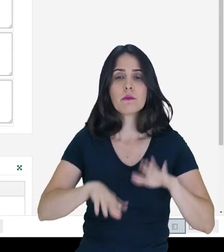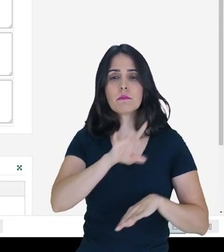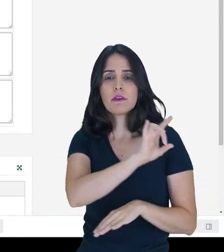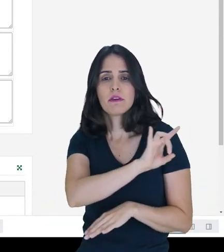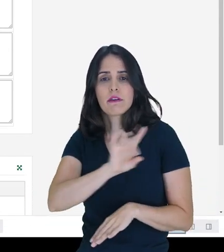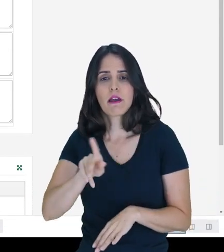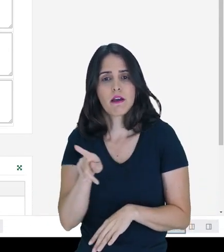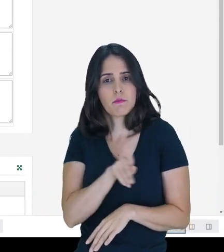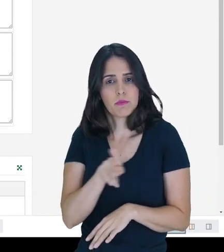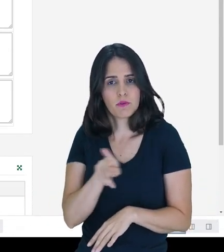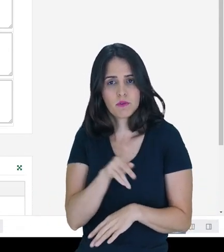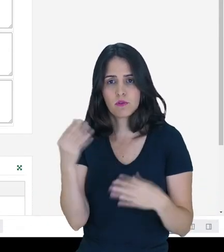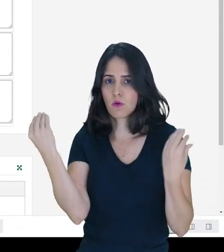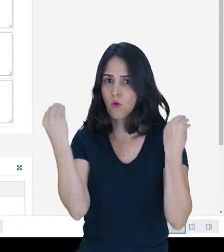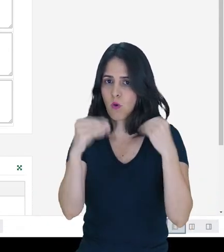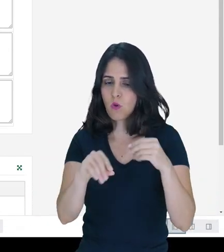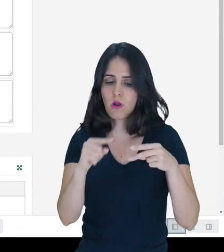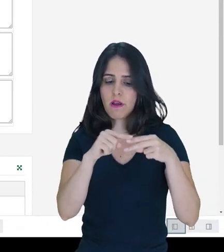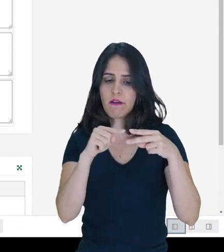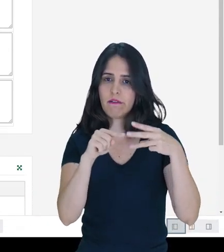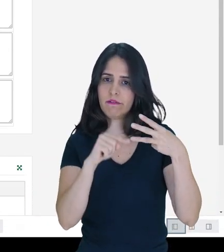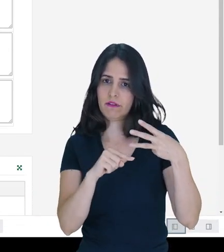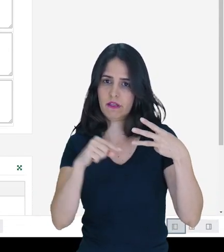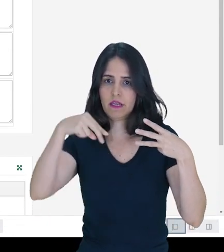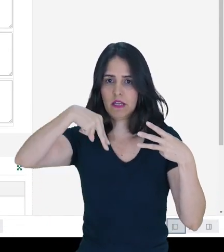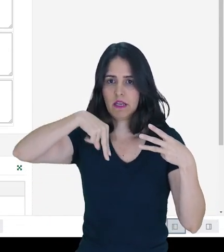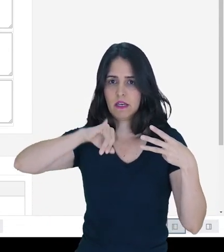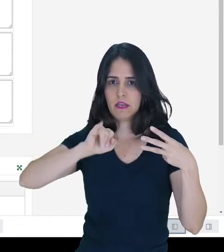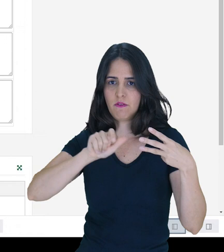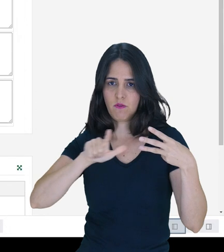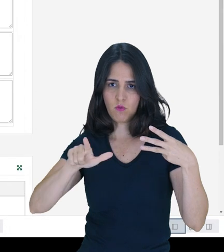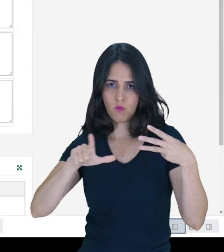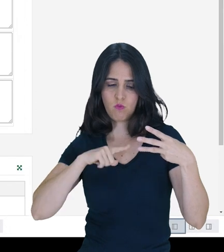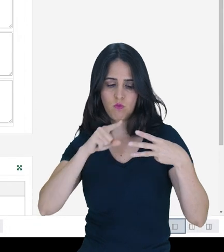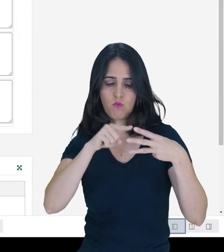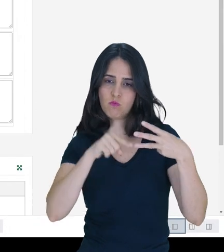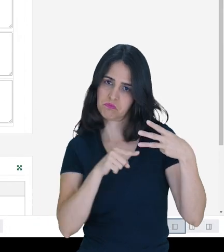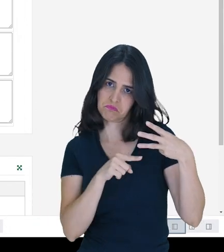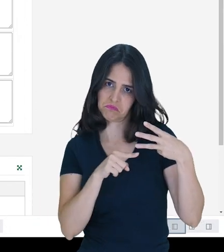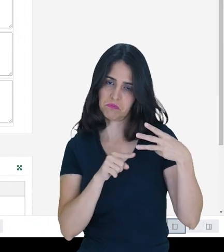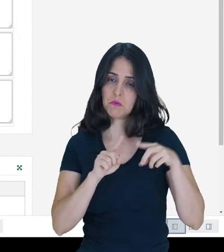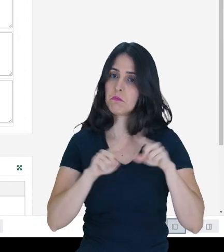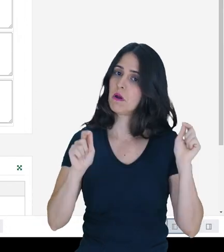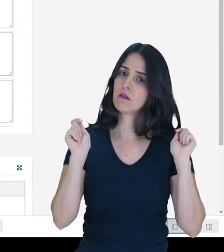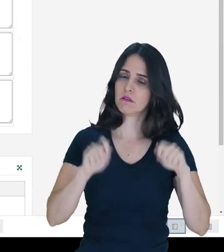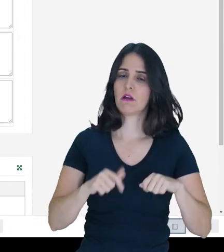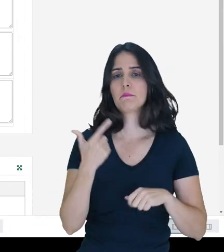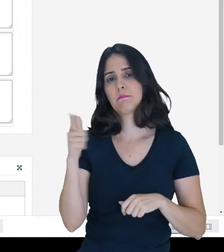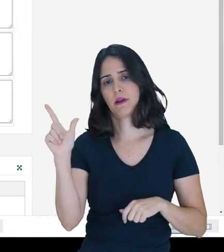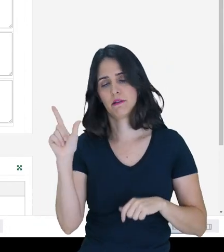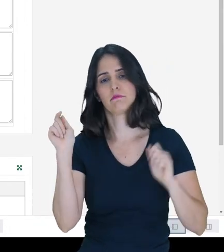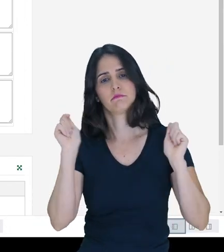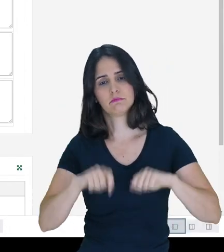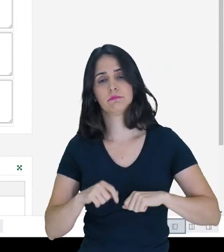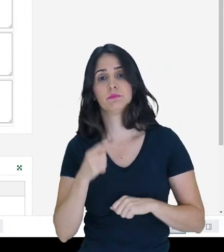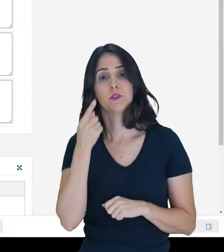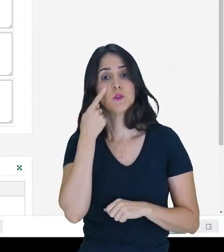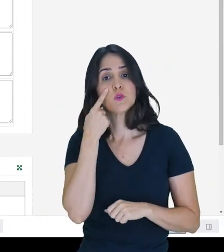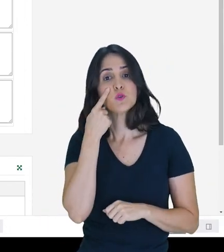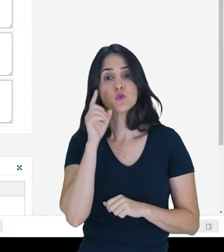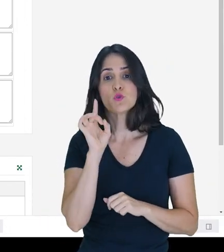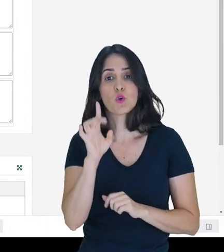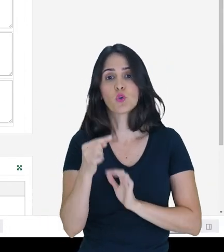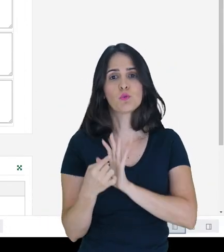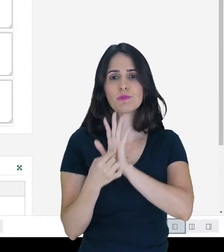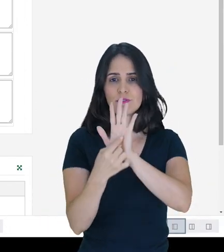os professores Vão colocar pelo menos três níveis mas pode ter mais então este aqui